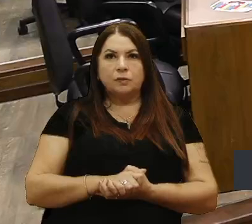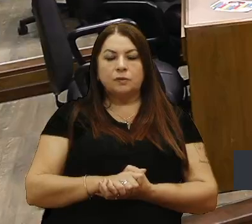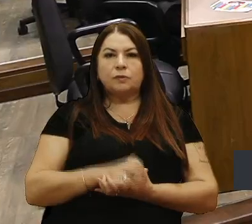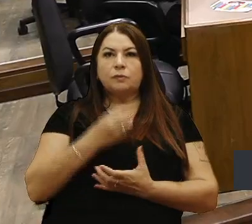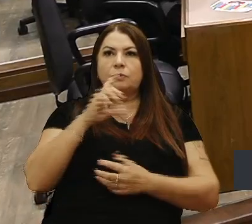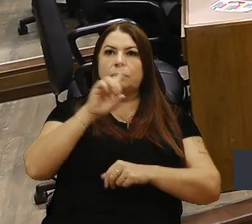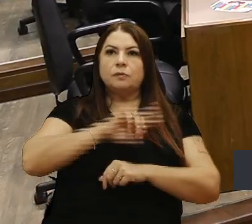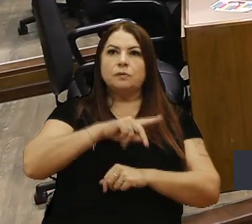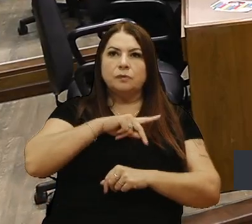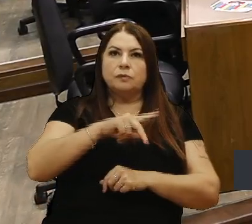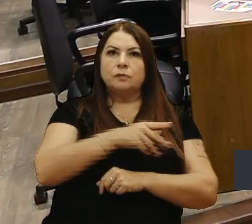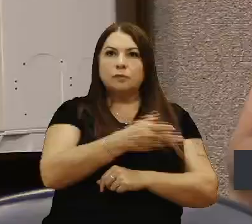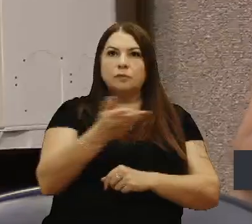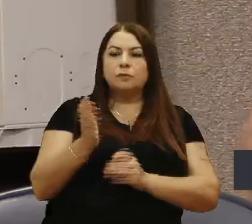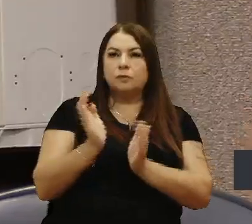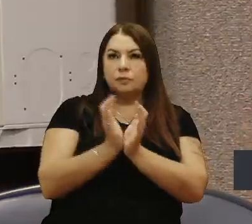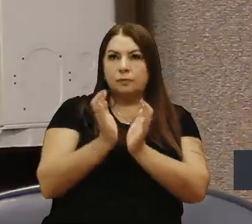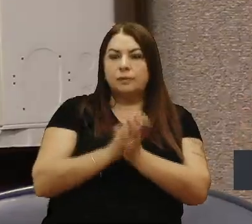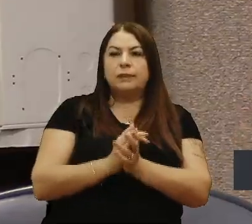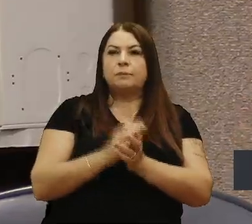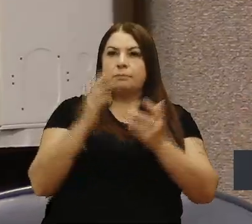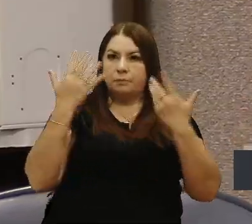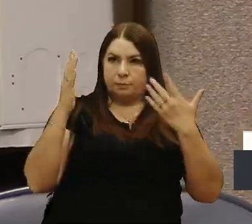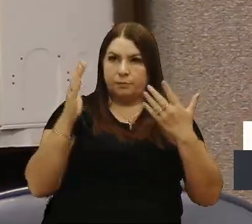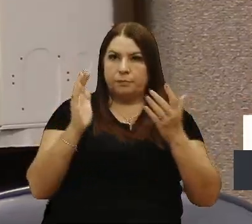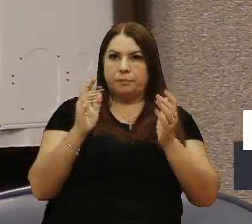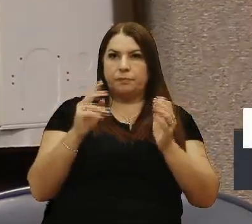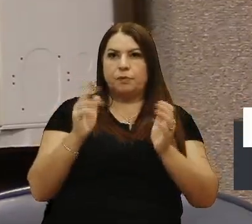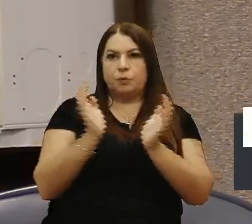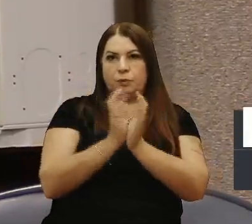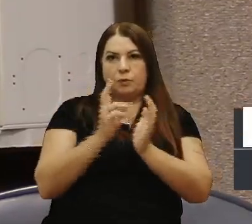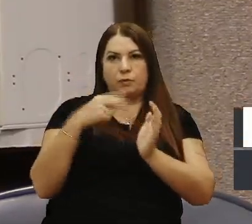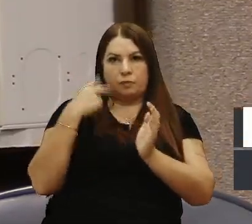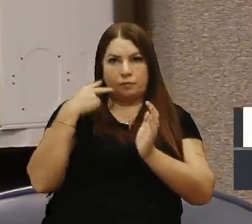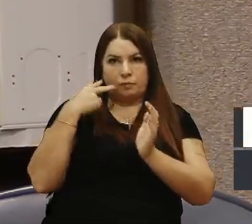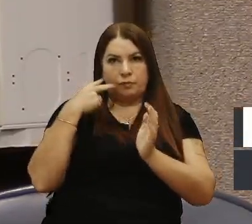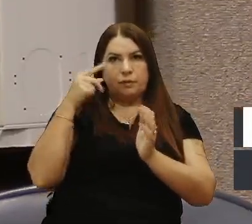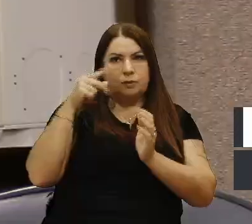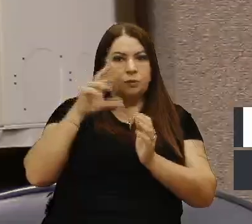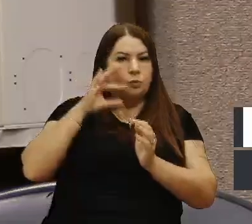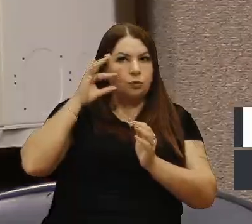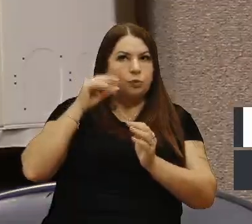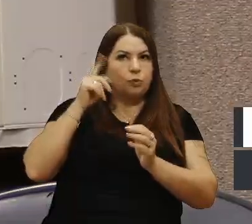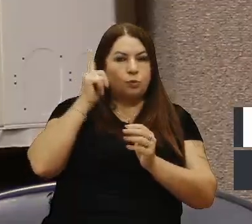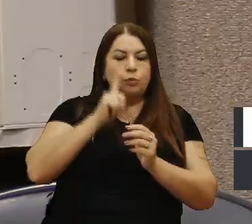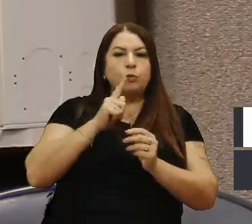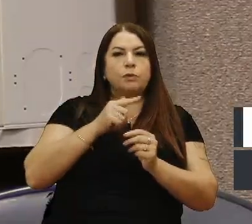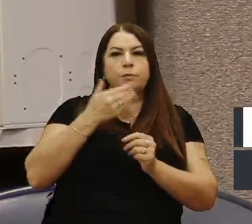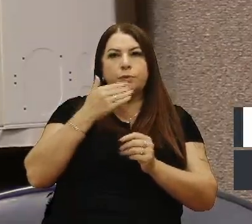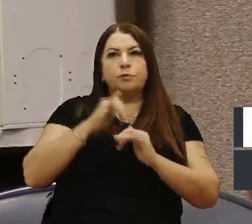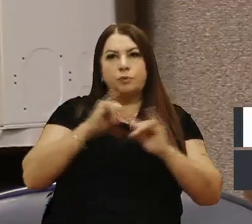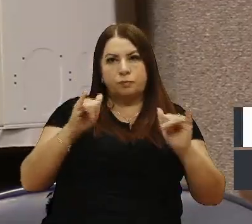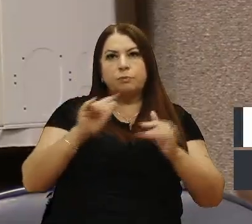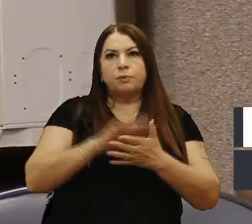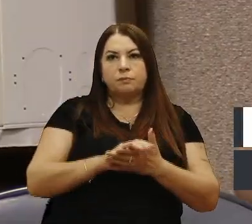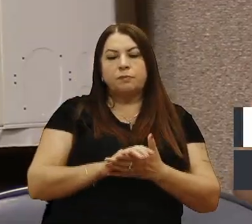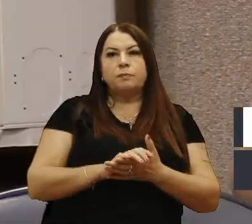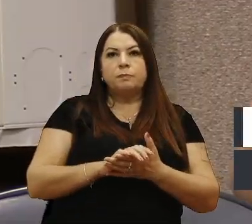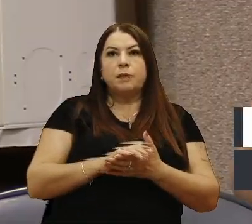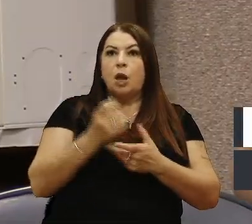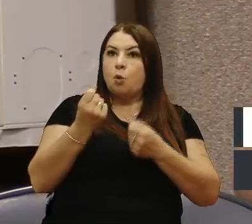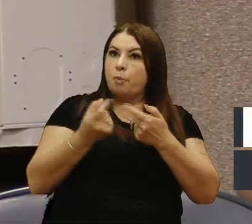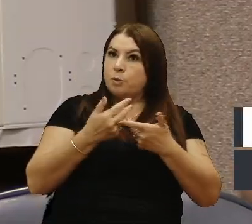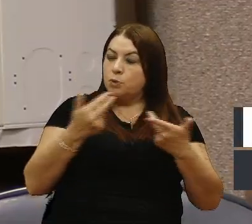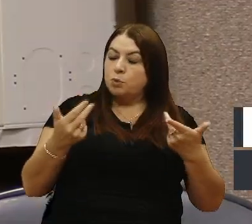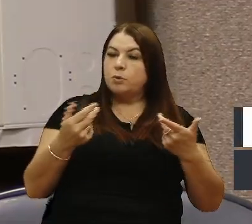Bom dia, presidente. Bom dia, nobres colegas. Parabéns, colega Lucas. Com certeza votaremos sim, né, a esse seu pedido de informação, mas algumas